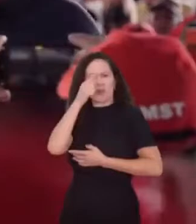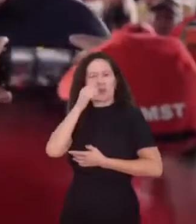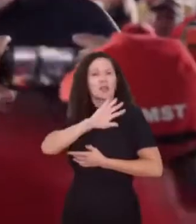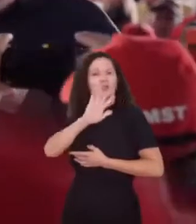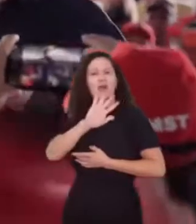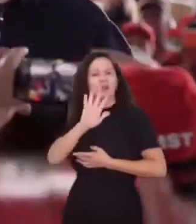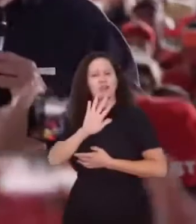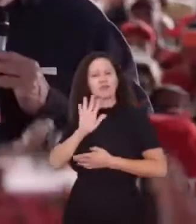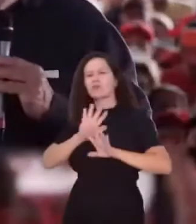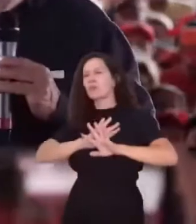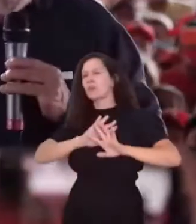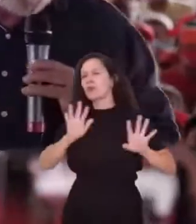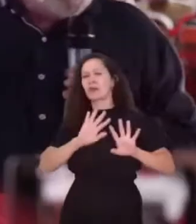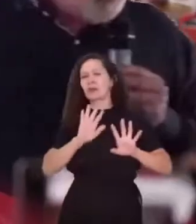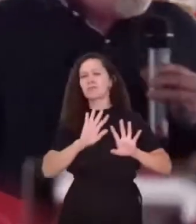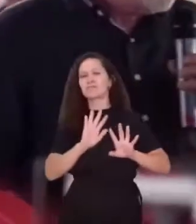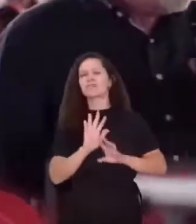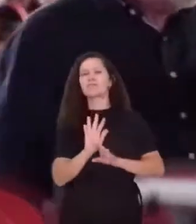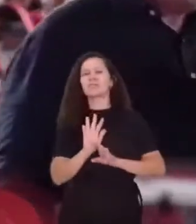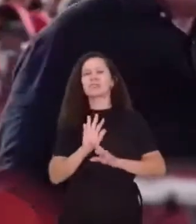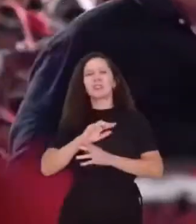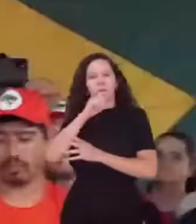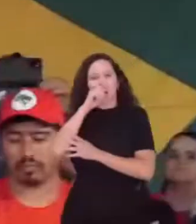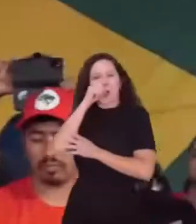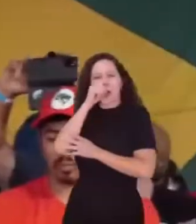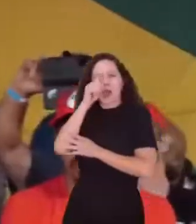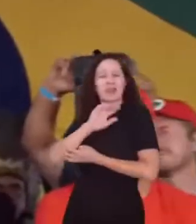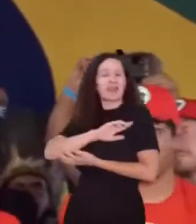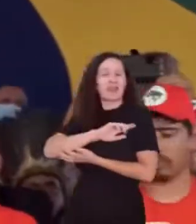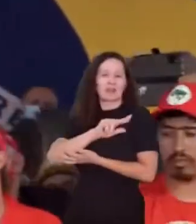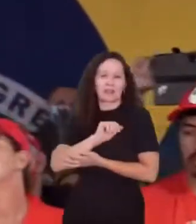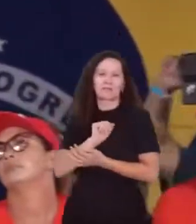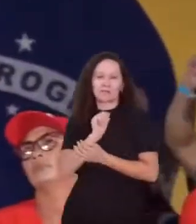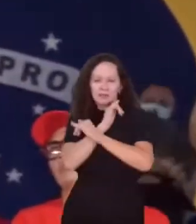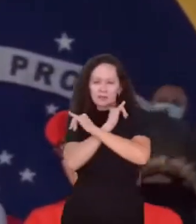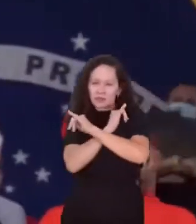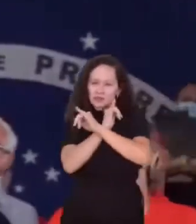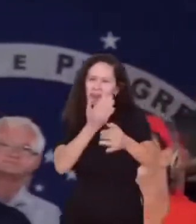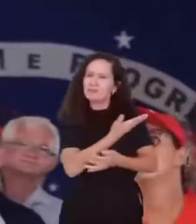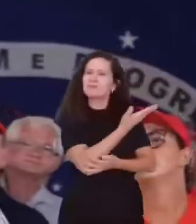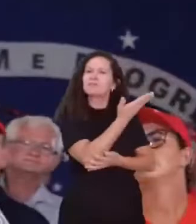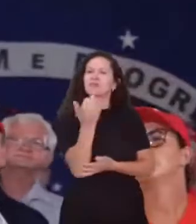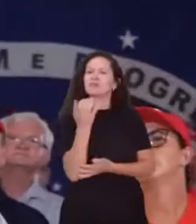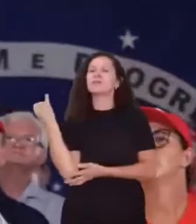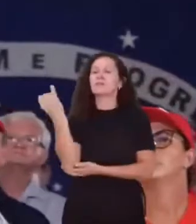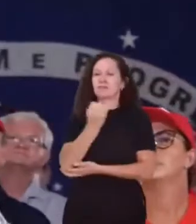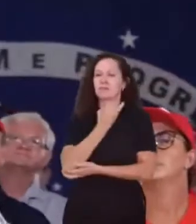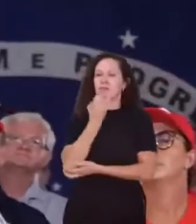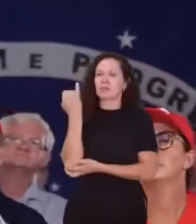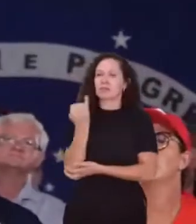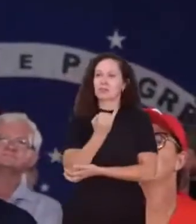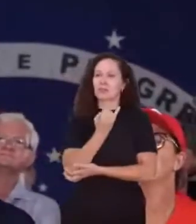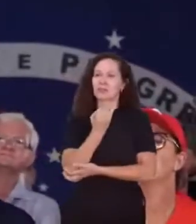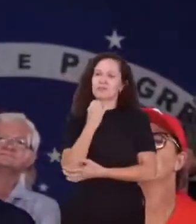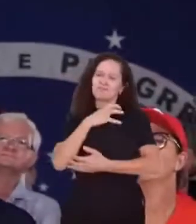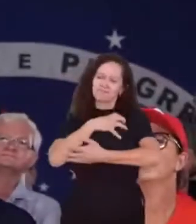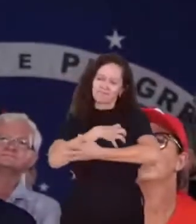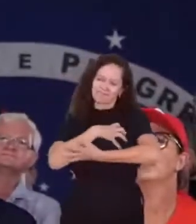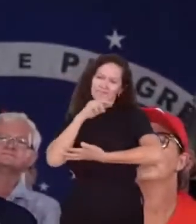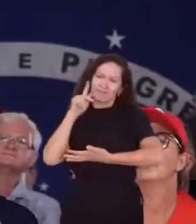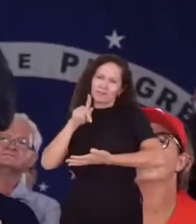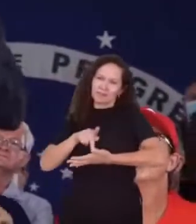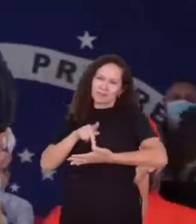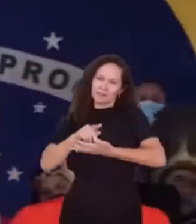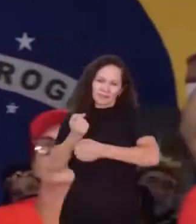Isso aqui não é arrogância, Riquião. Eu vou dizer para vocês uma coisa. Do fundo do meu coração, nunca,